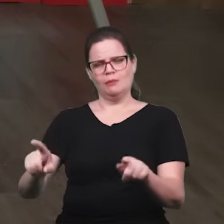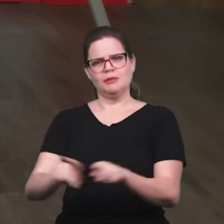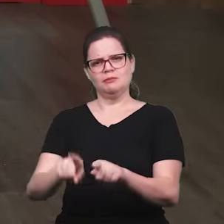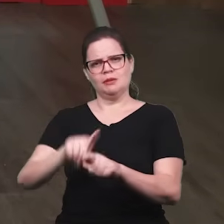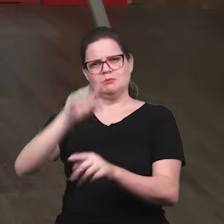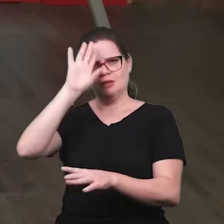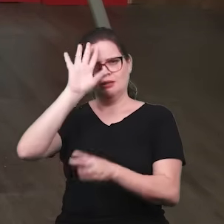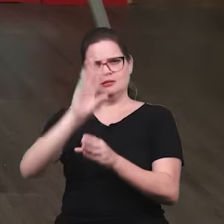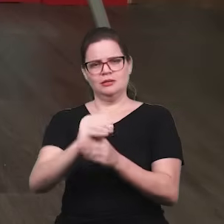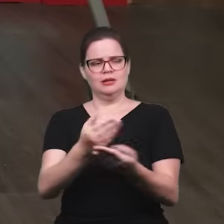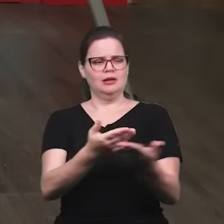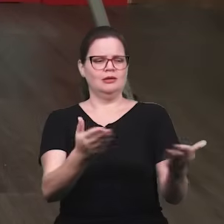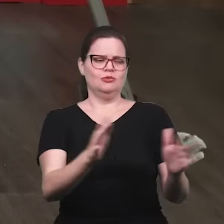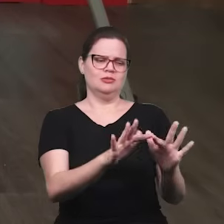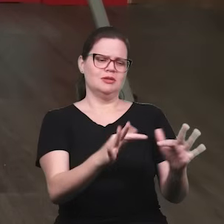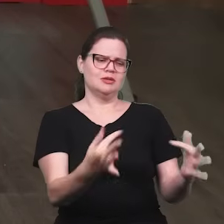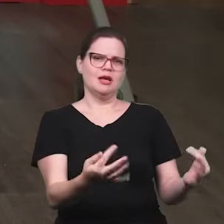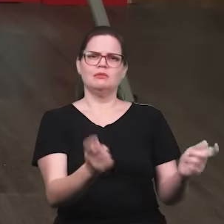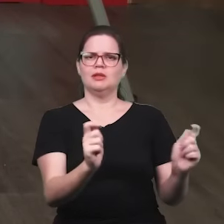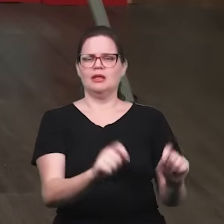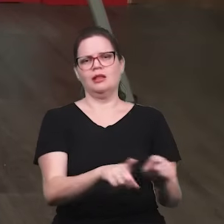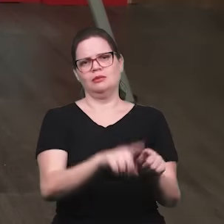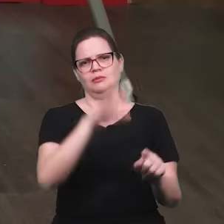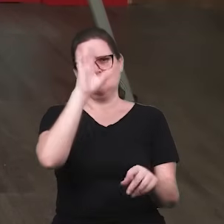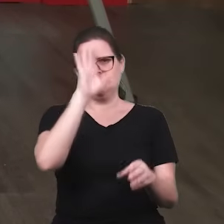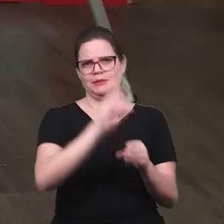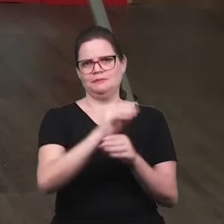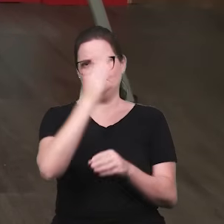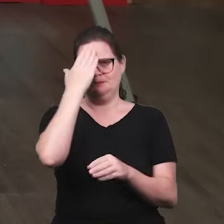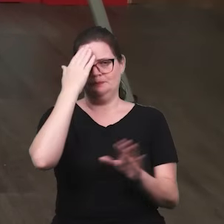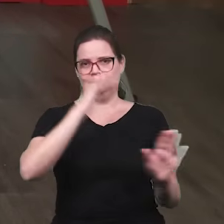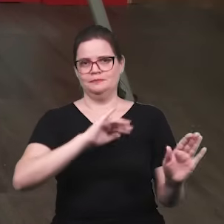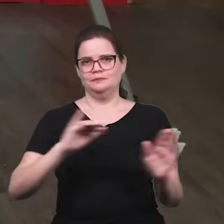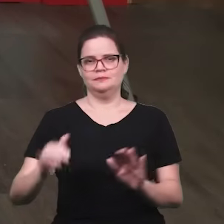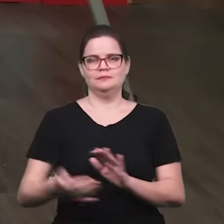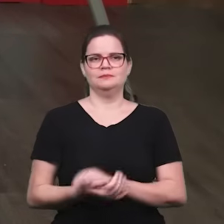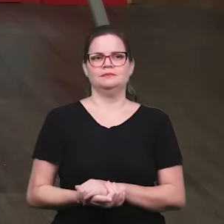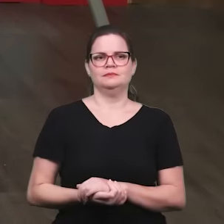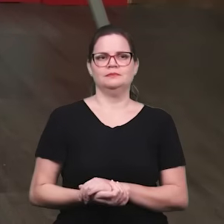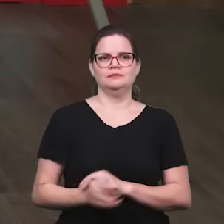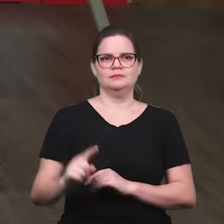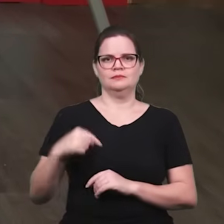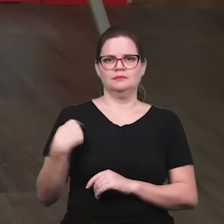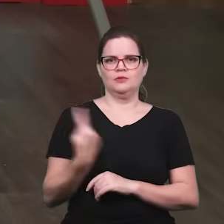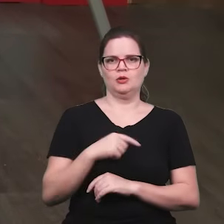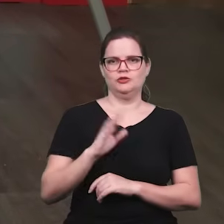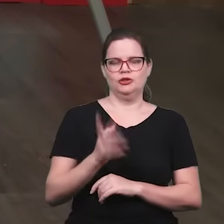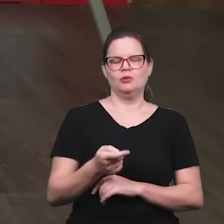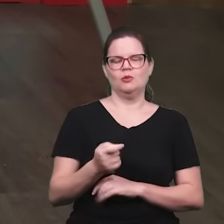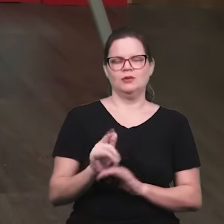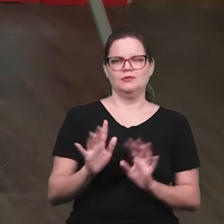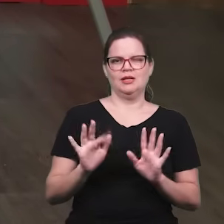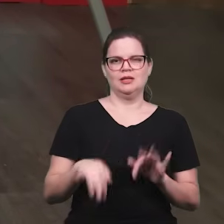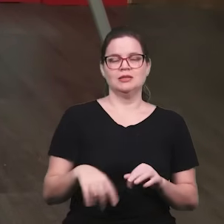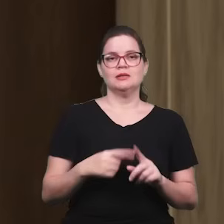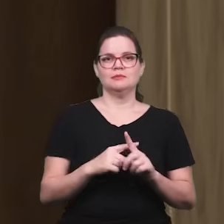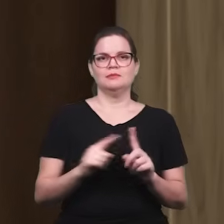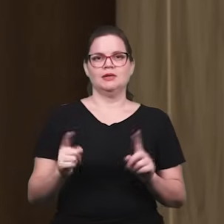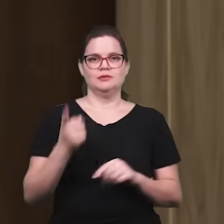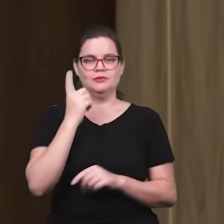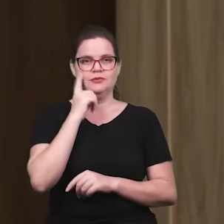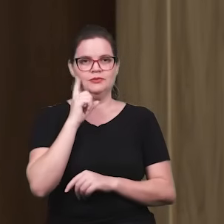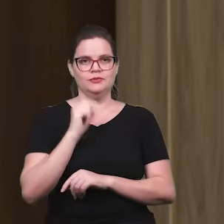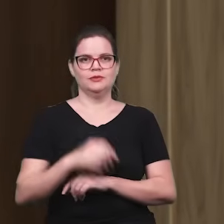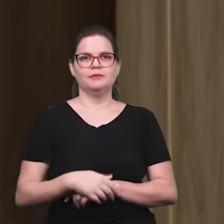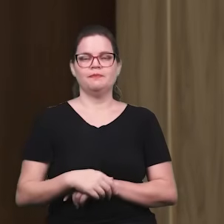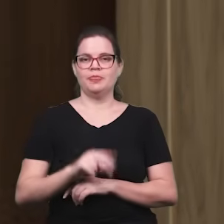mas também um homem simples poderia entender. E Nicodemos, né, nós já estamos concluindo esse programa aqui, mas